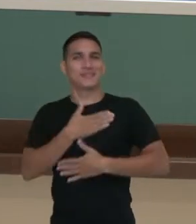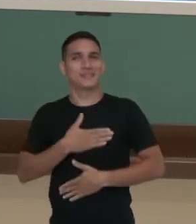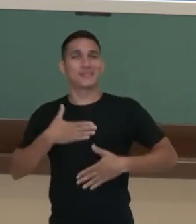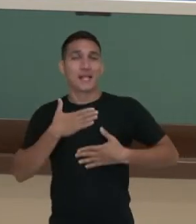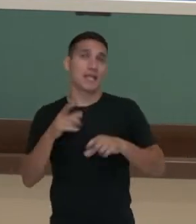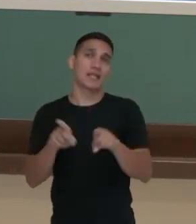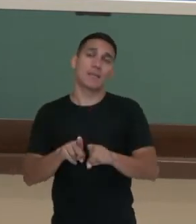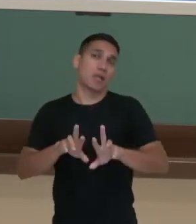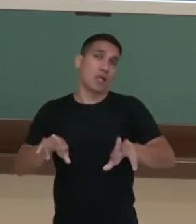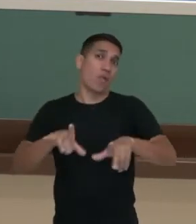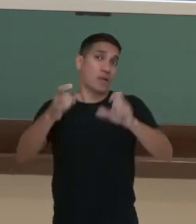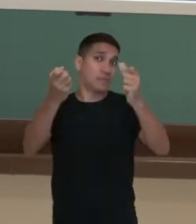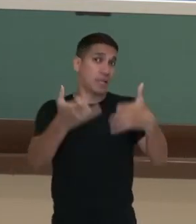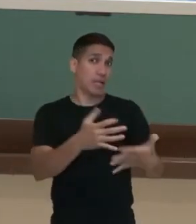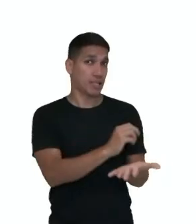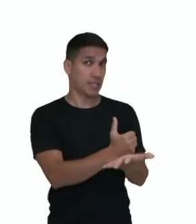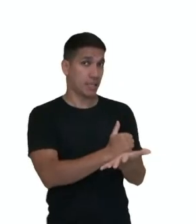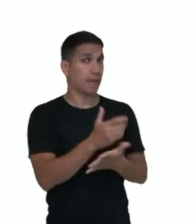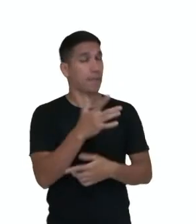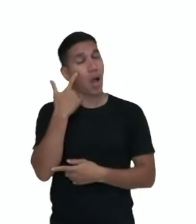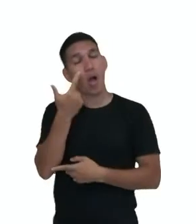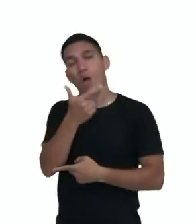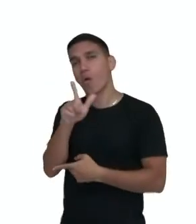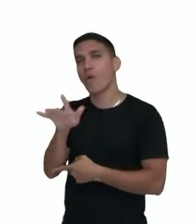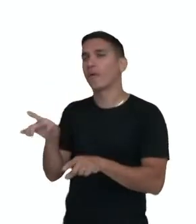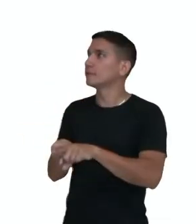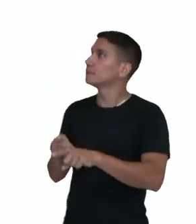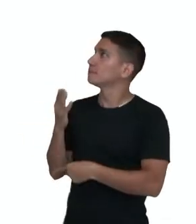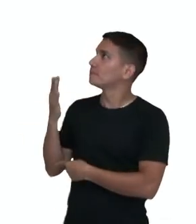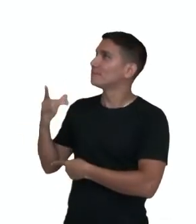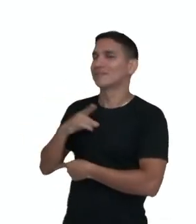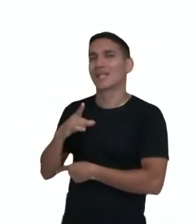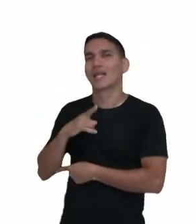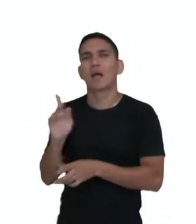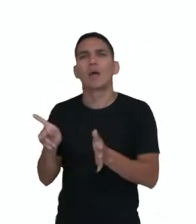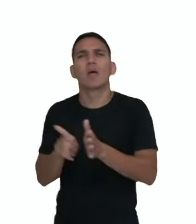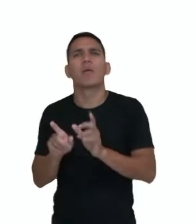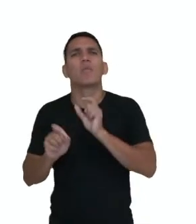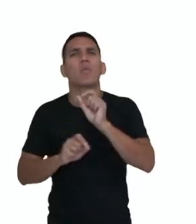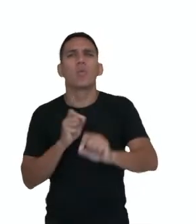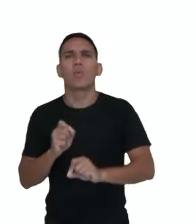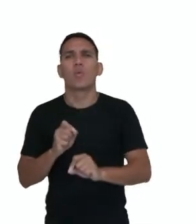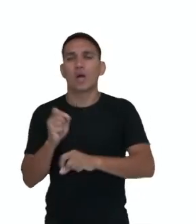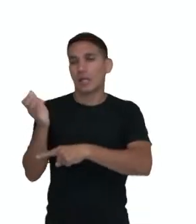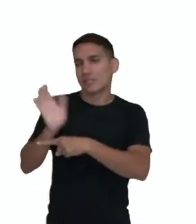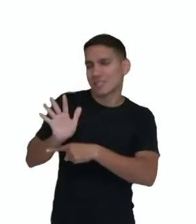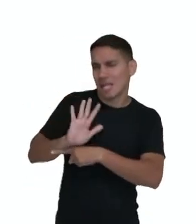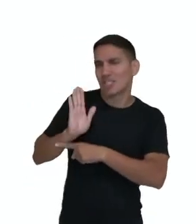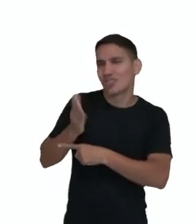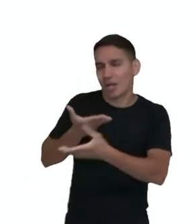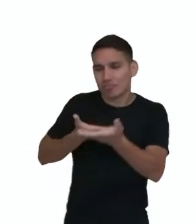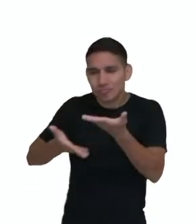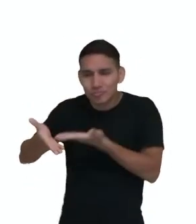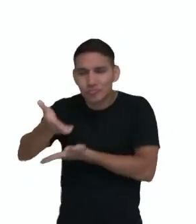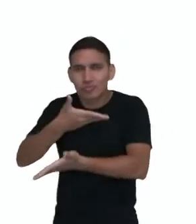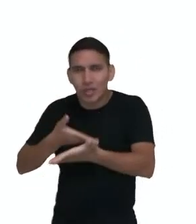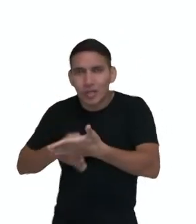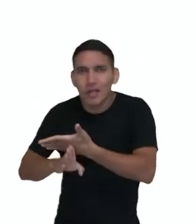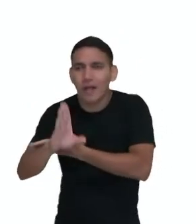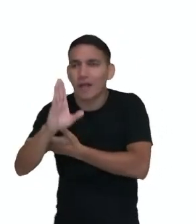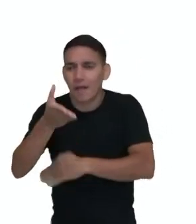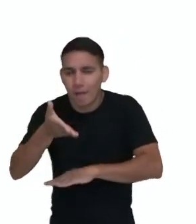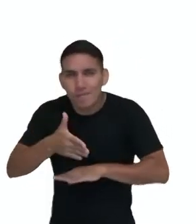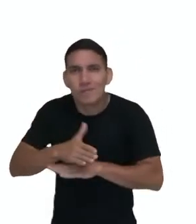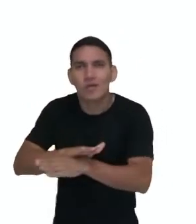nem estamos falando dos games, mas olha só, a indústria cinematográfica vem brincando com a imersão para atrair o